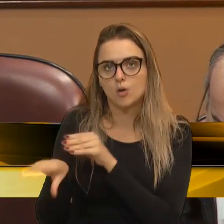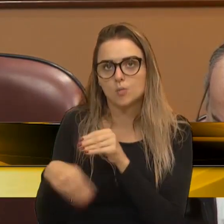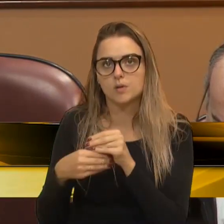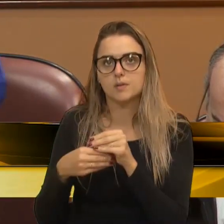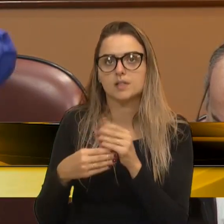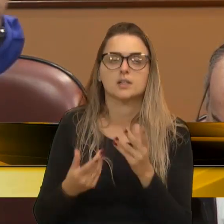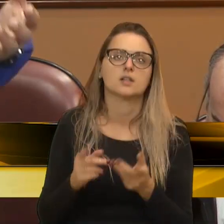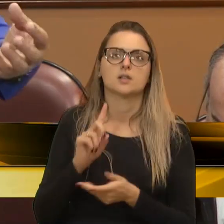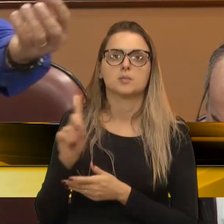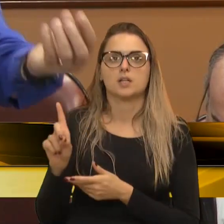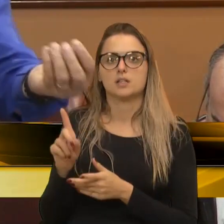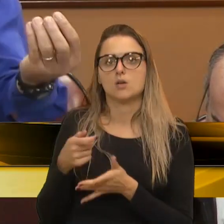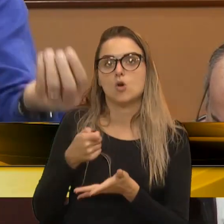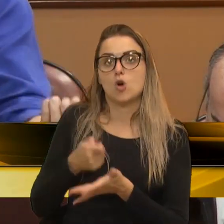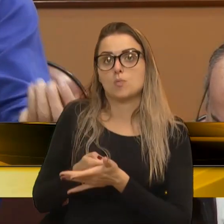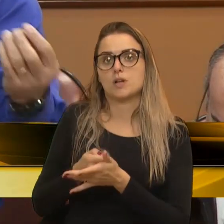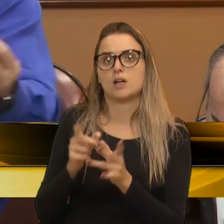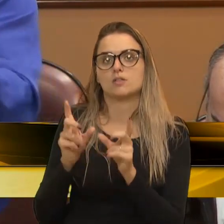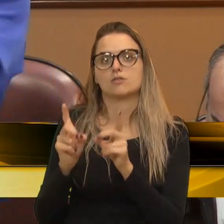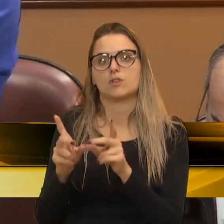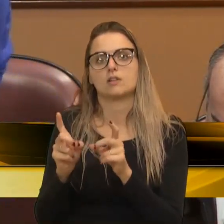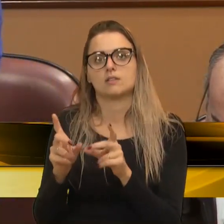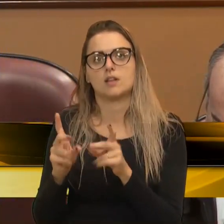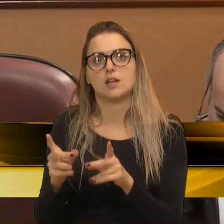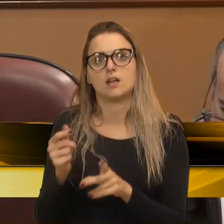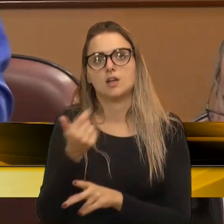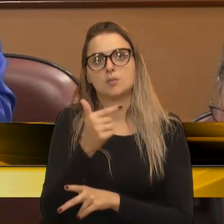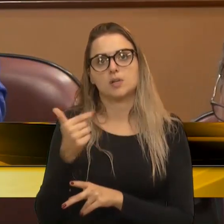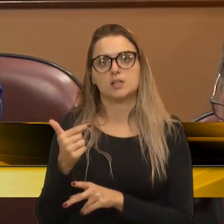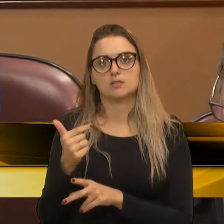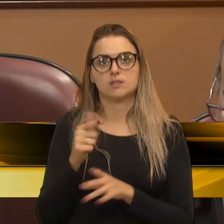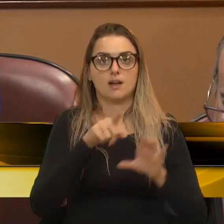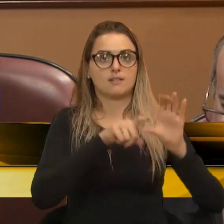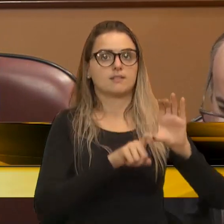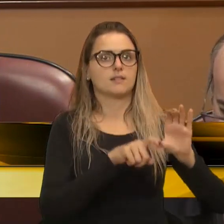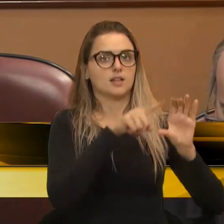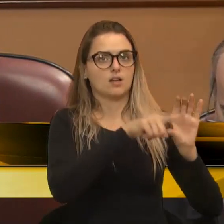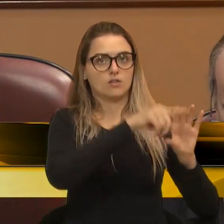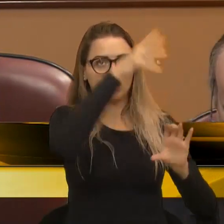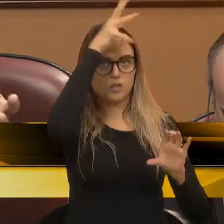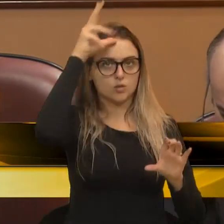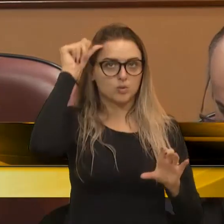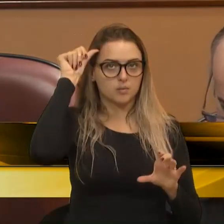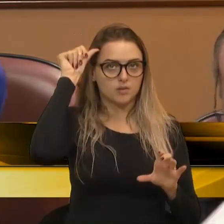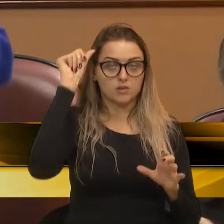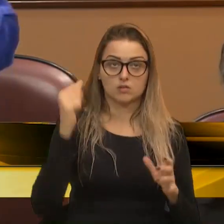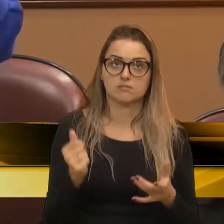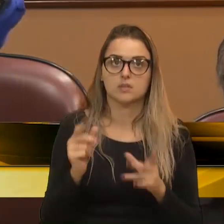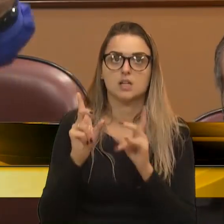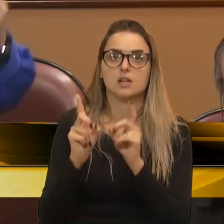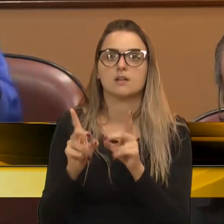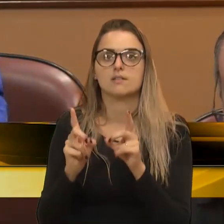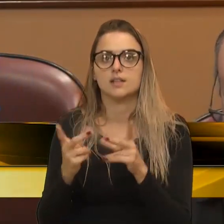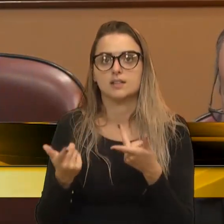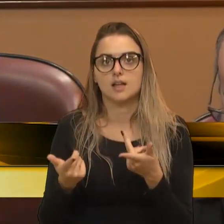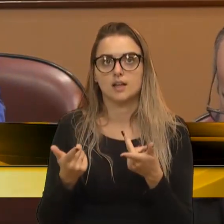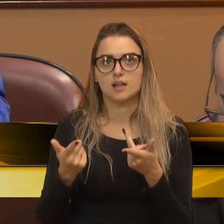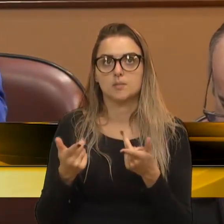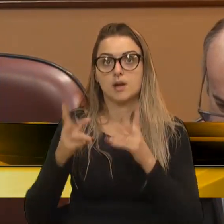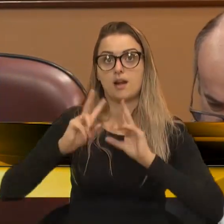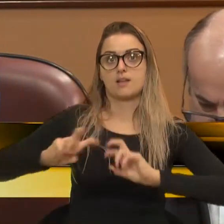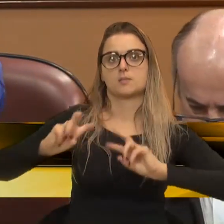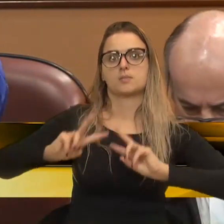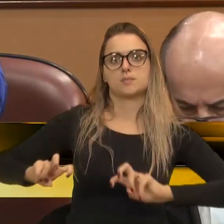não seja obrigado a vender um pedaço de terra para não ter o nome sujo ali na prefeitura. Vender um pedaço é colocar para exploração,